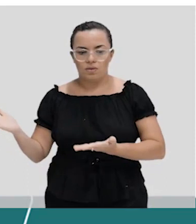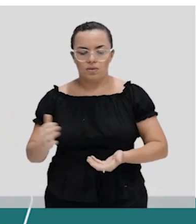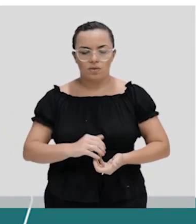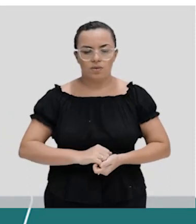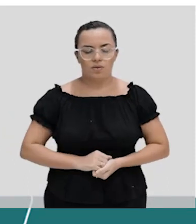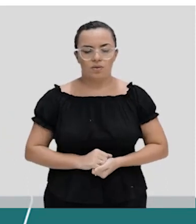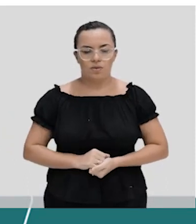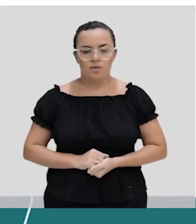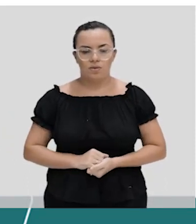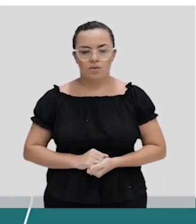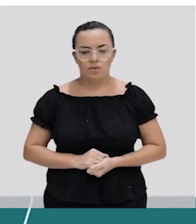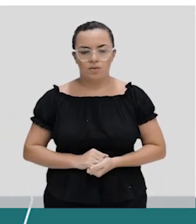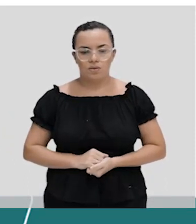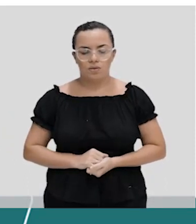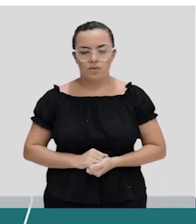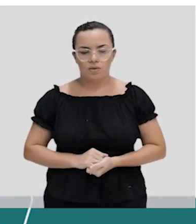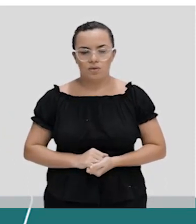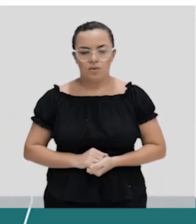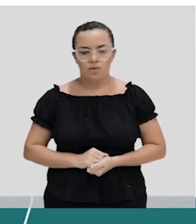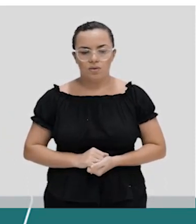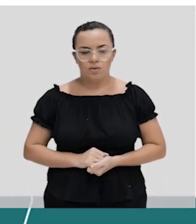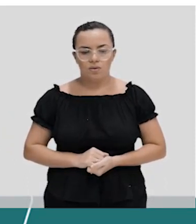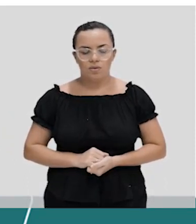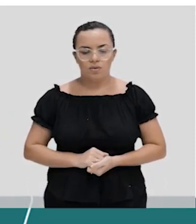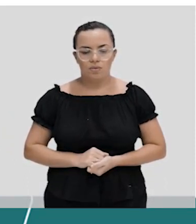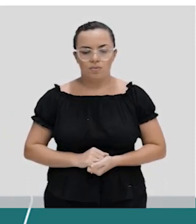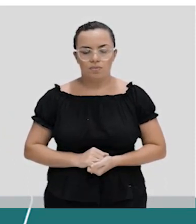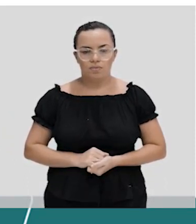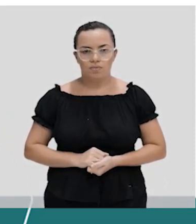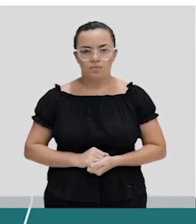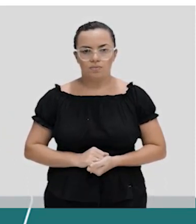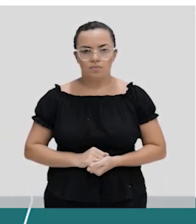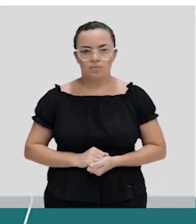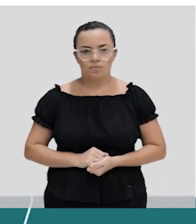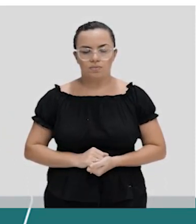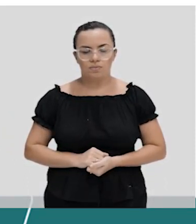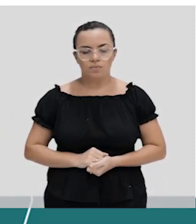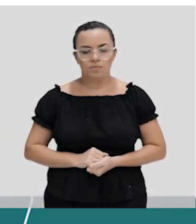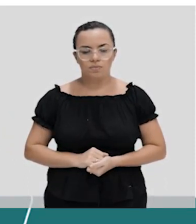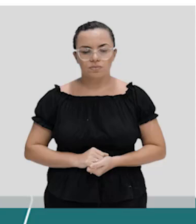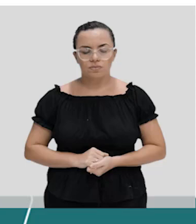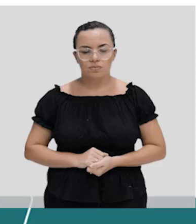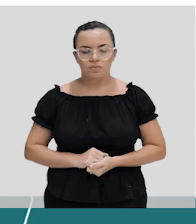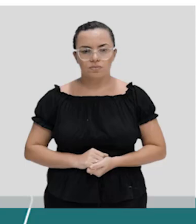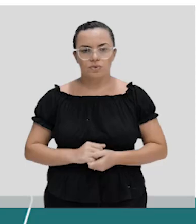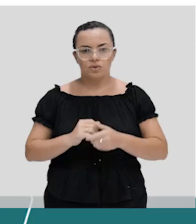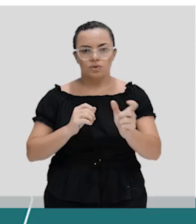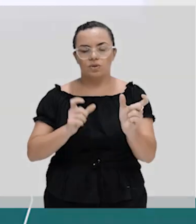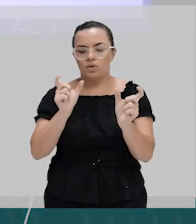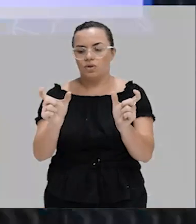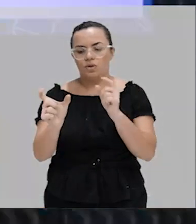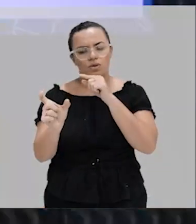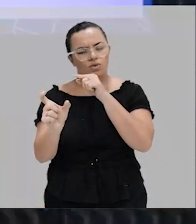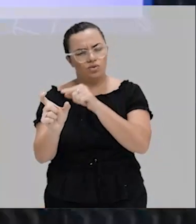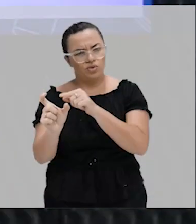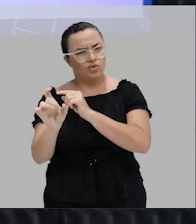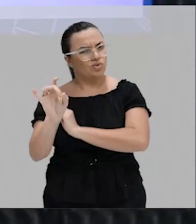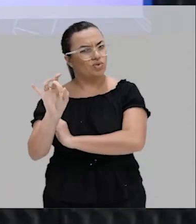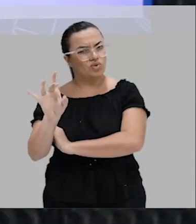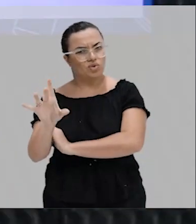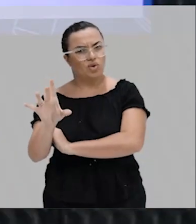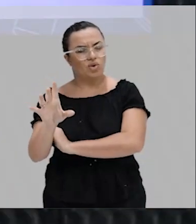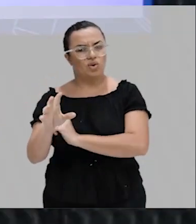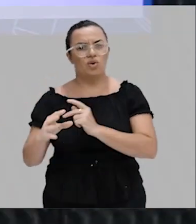Reco-reco, reco-recos. Corre-corre, corre-corres. Então, apenas a segunda palavra